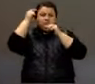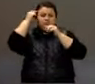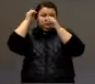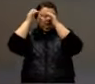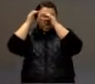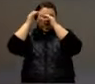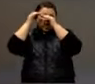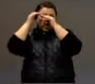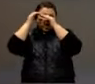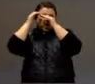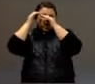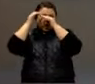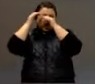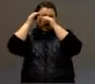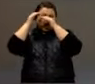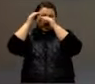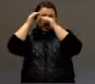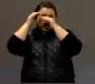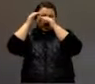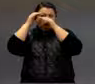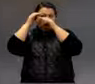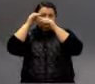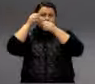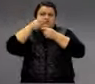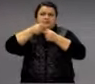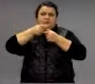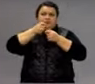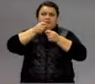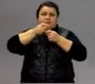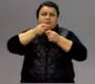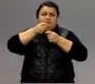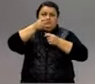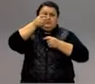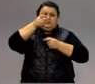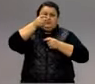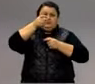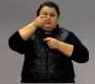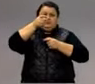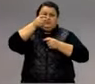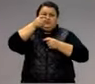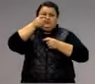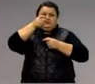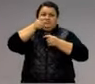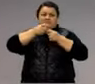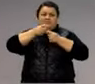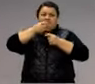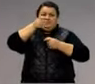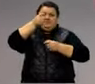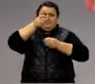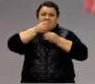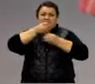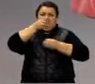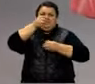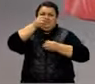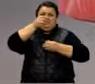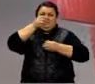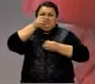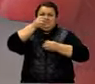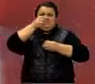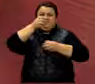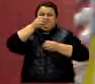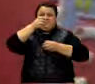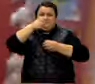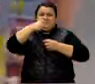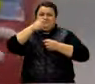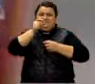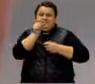e medula espinhal. Aqui nós vemos, eu tirei, mas eu coloquei, mas eu